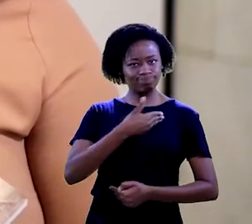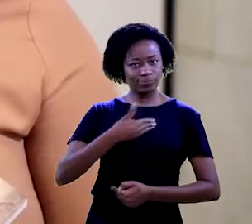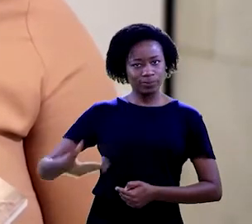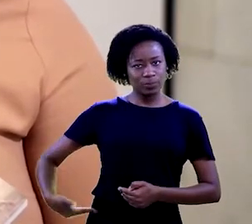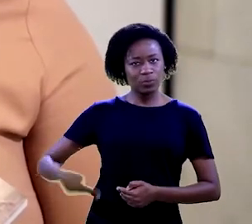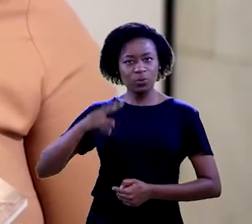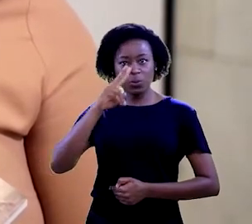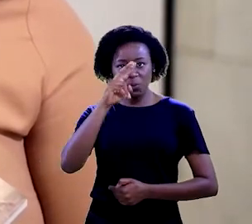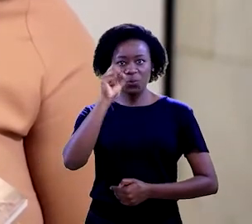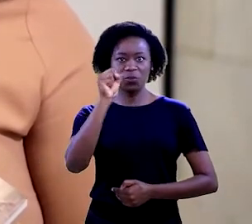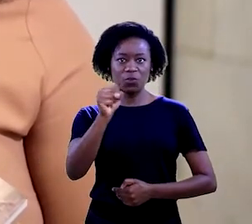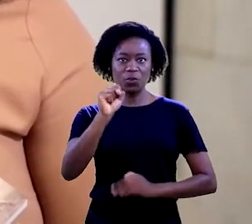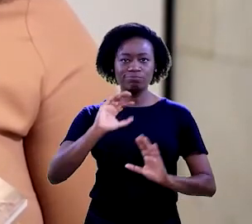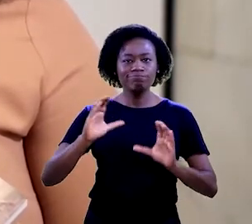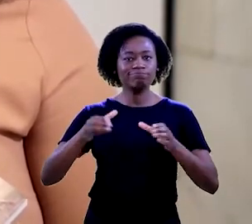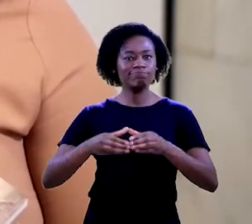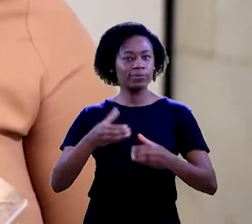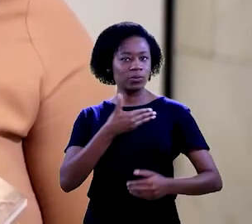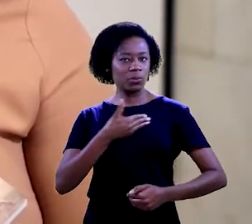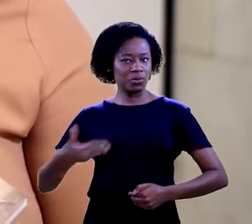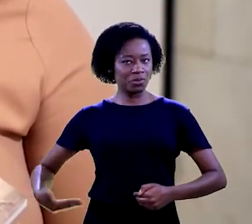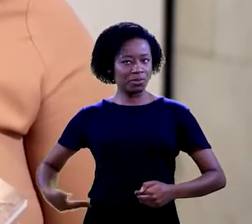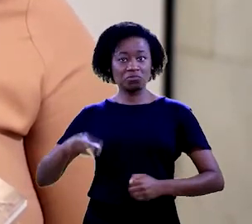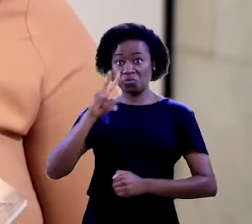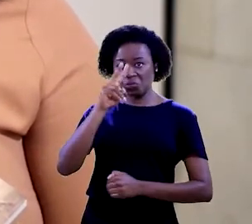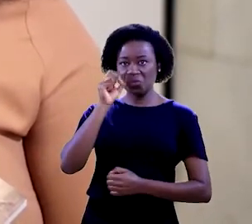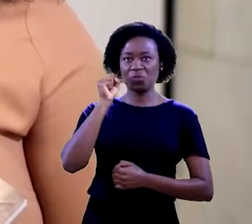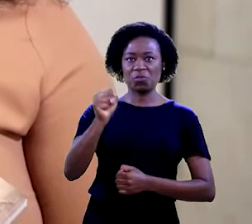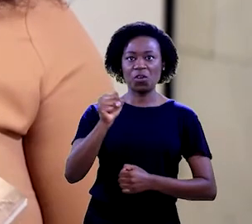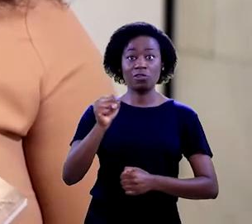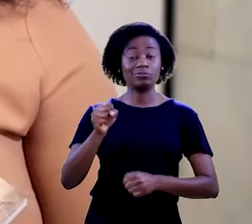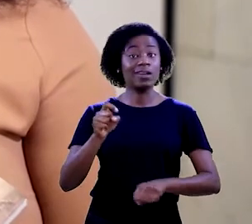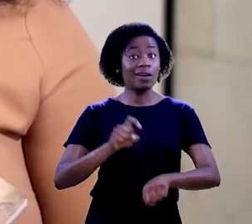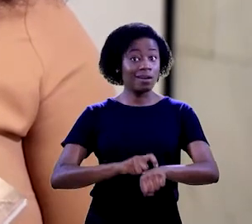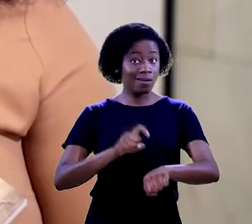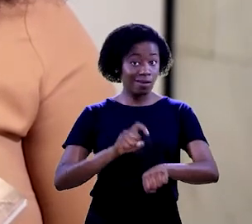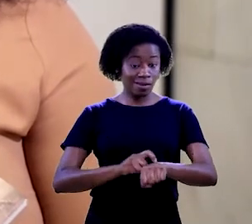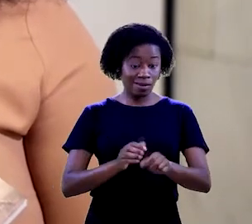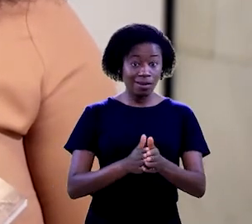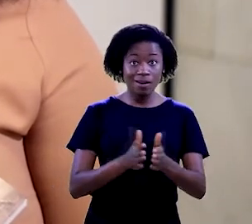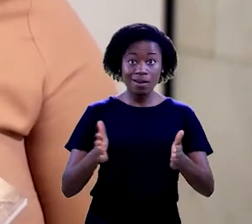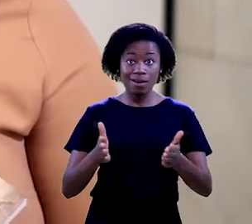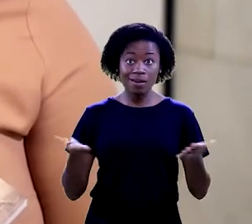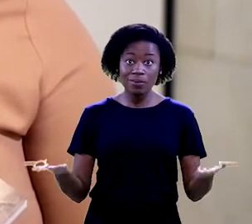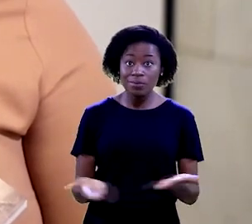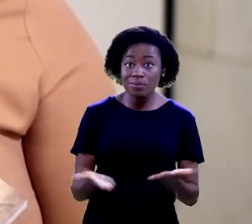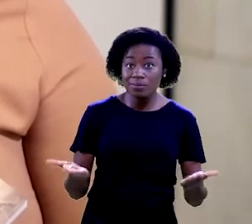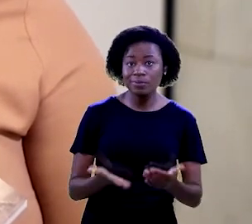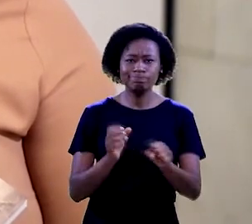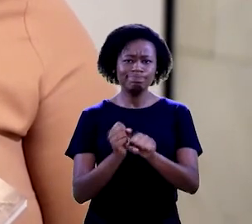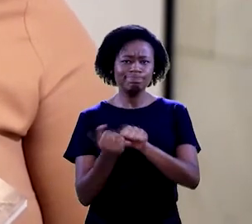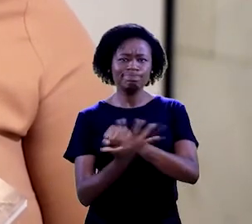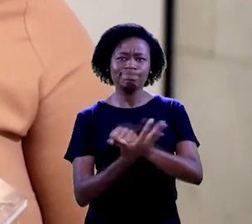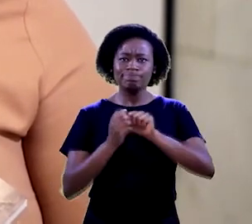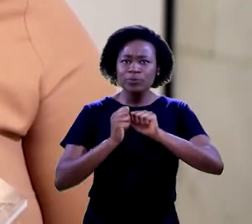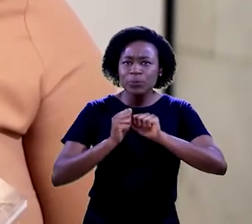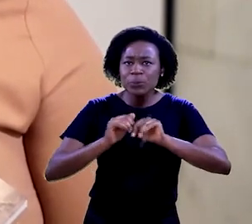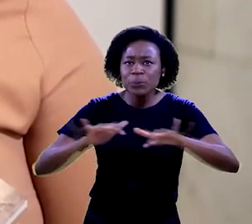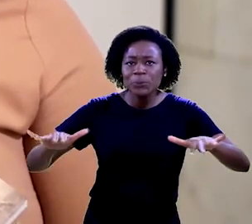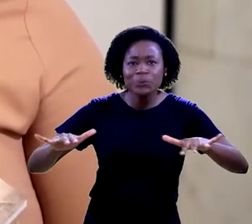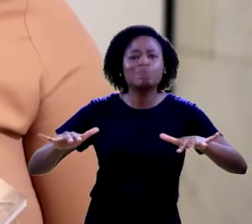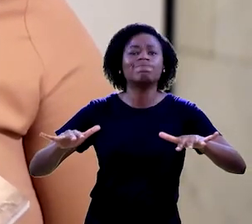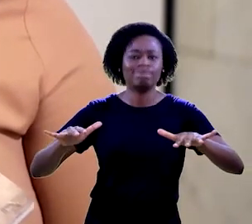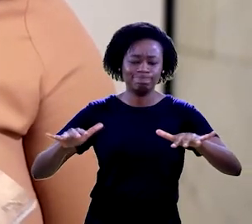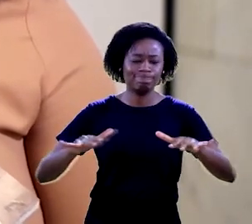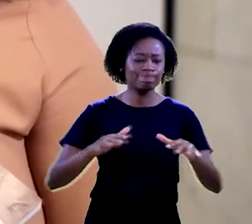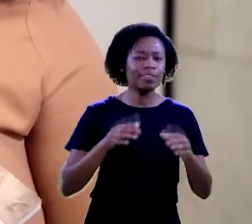públicas fortes, de um Estado forte, e que nesse momento, ainda mais nessa pandemia, tem demonstrado